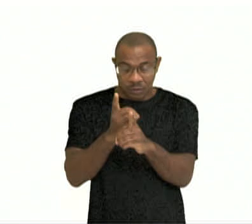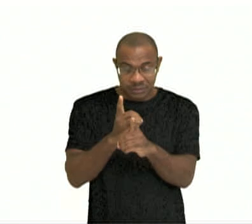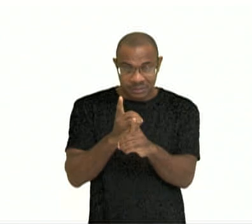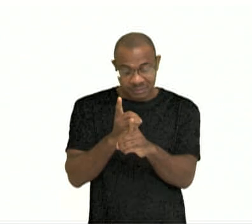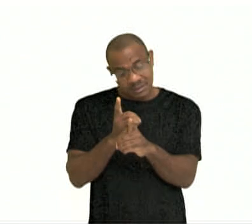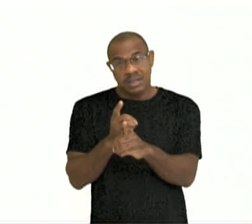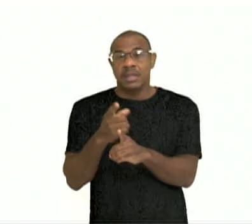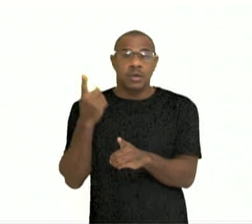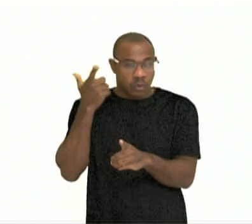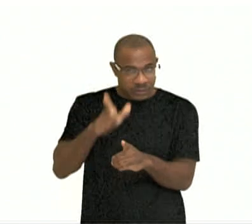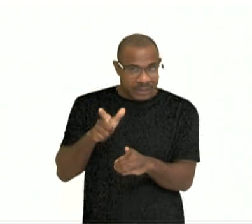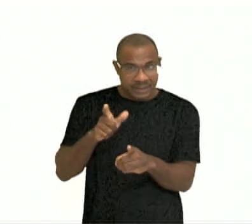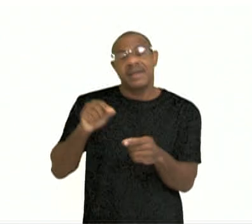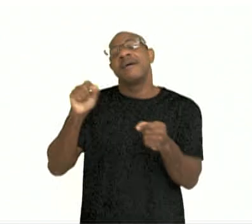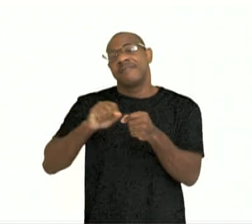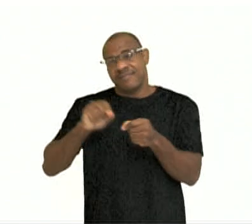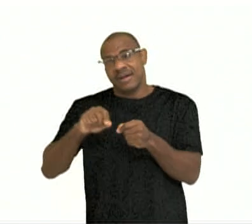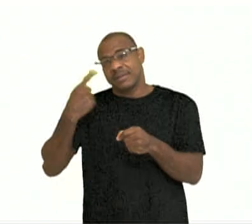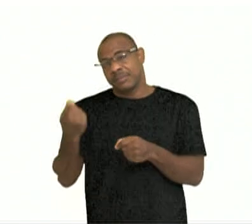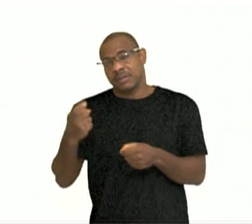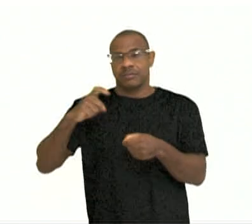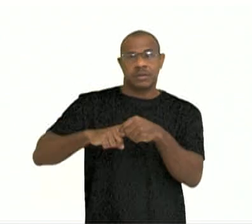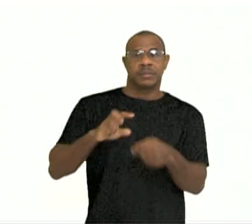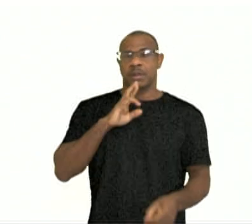pouco conversar contigo sobre a resposta.